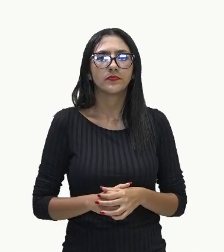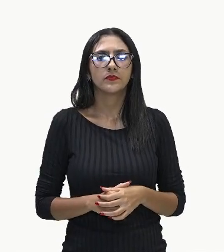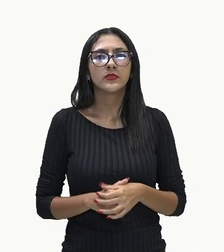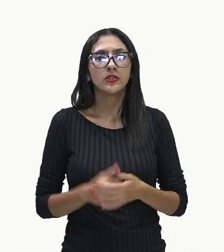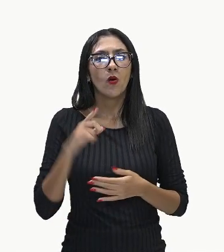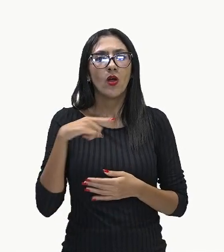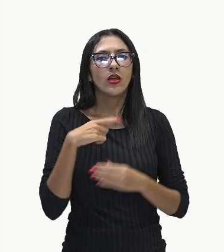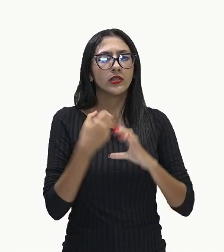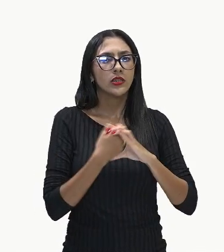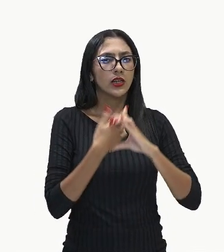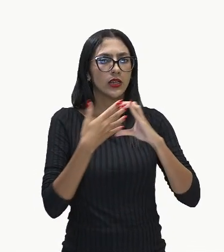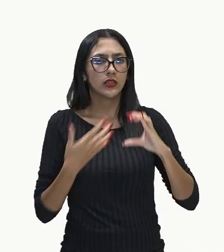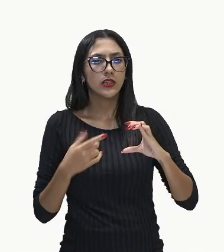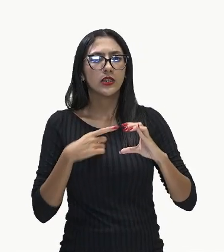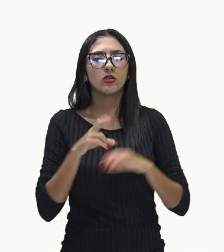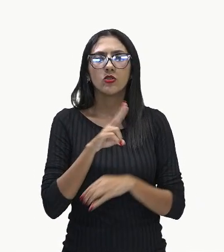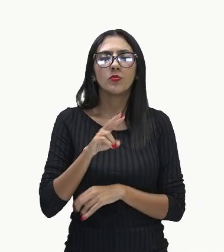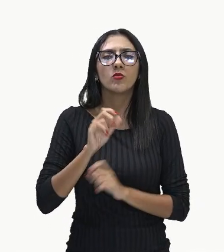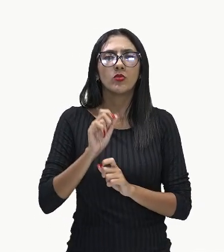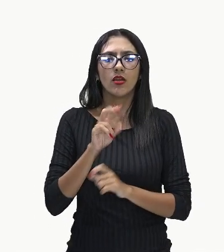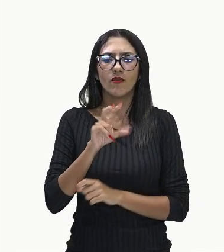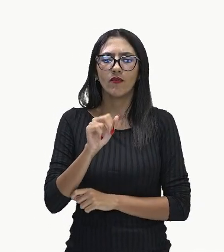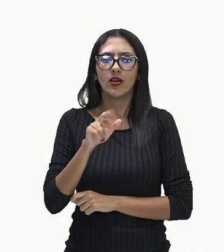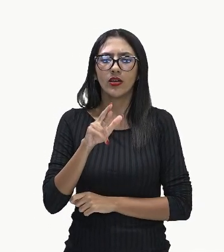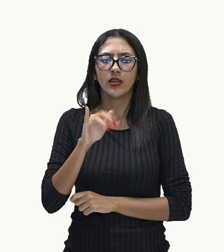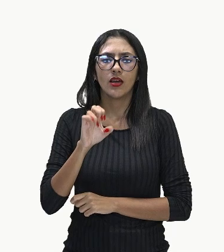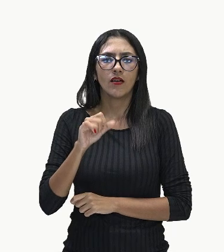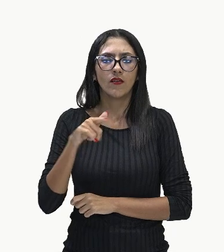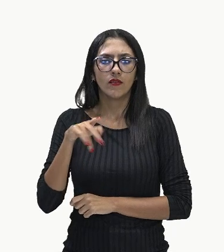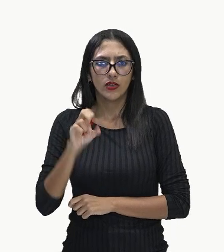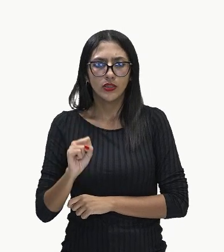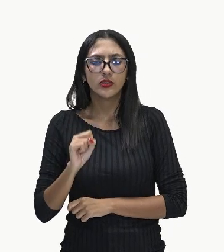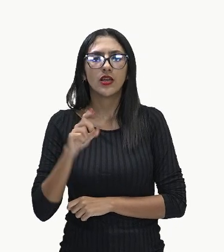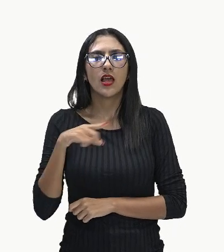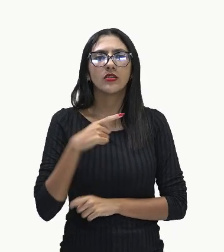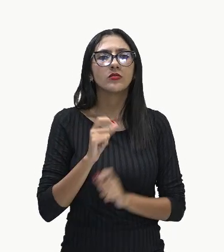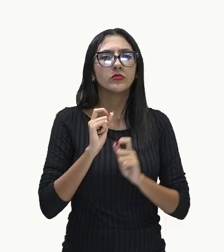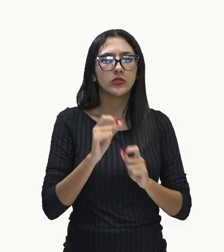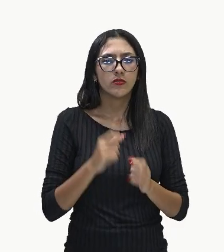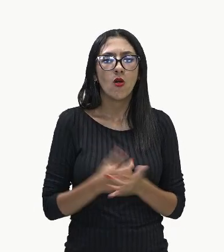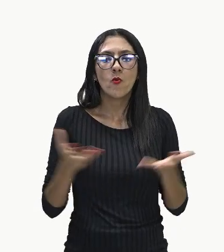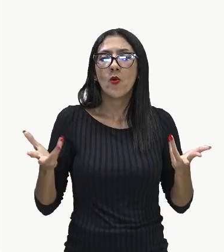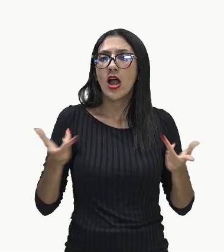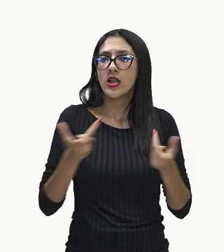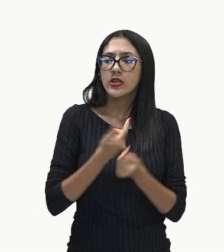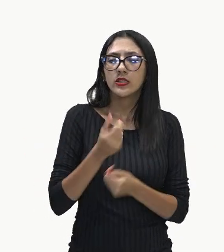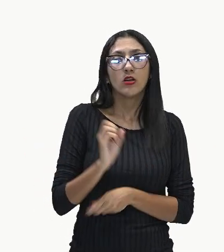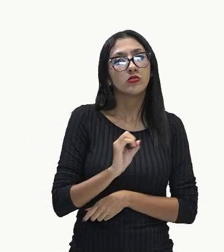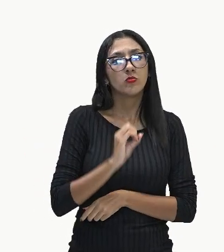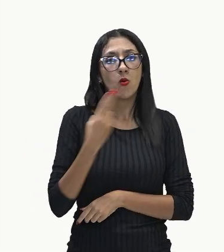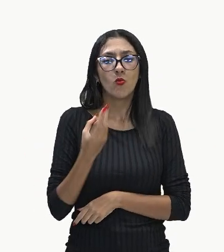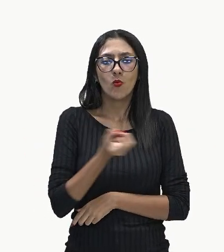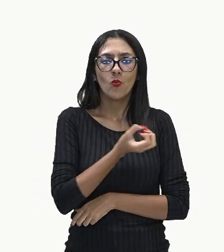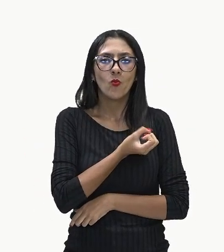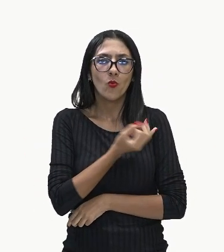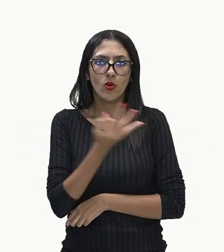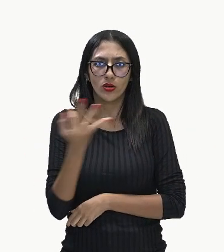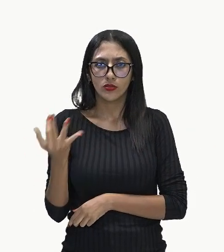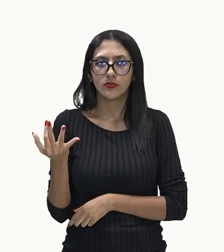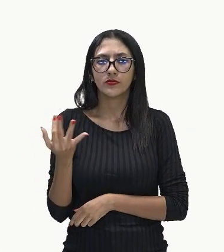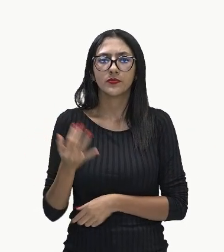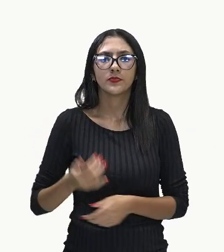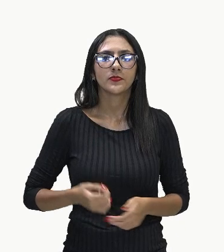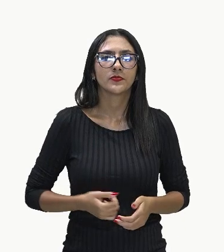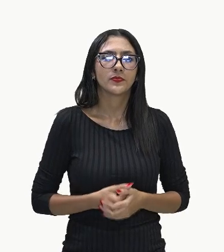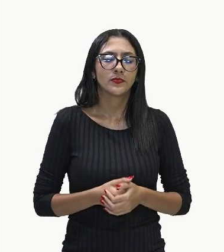características nós chamamos de variáveis e elas podem ser qualitativas ou quantitativas,